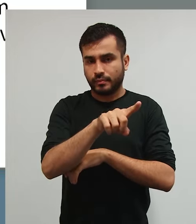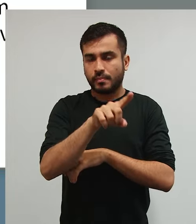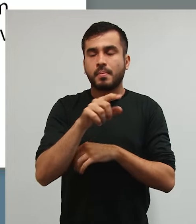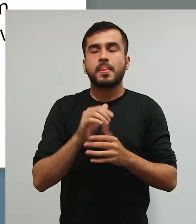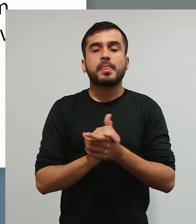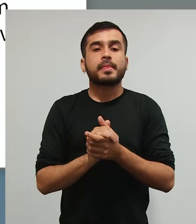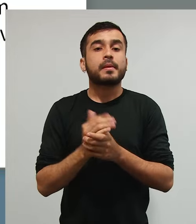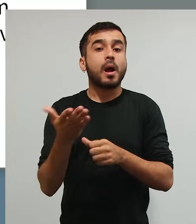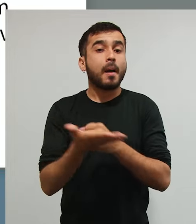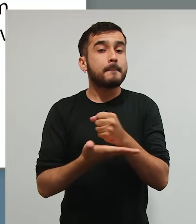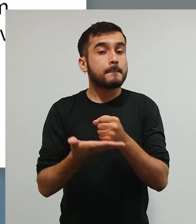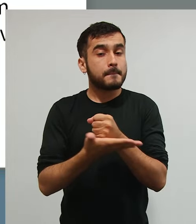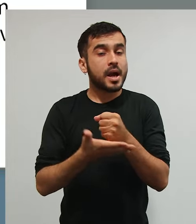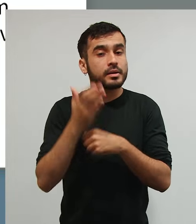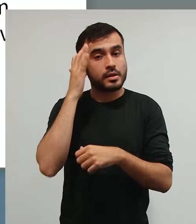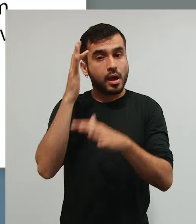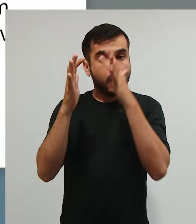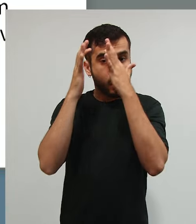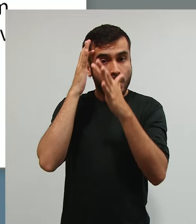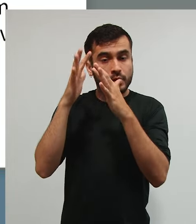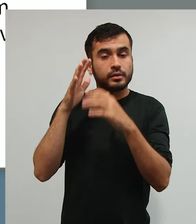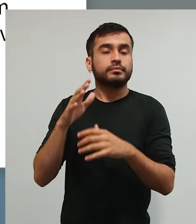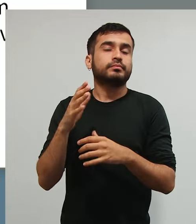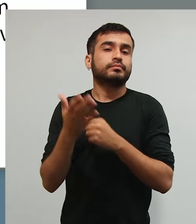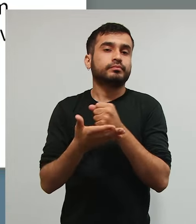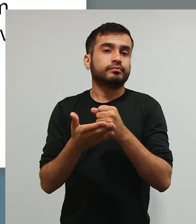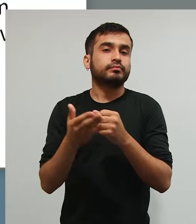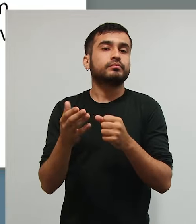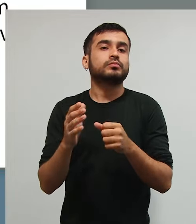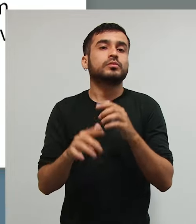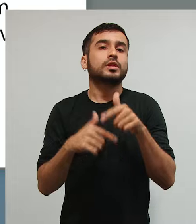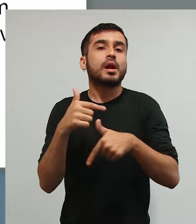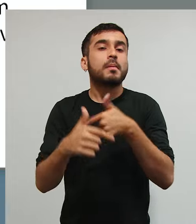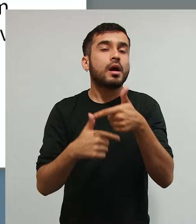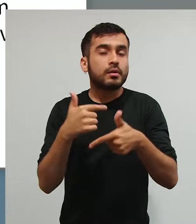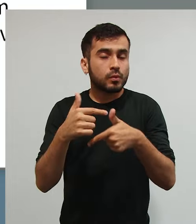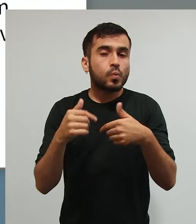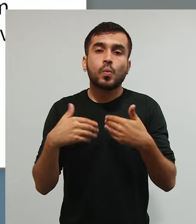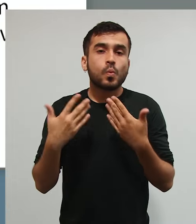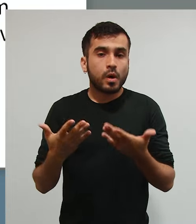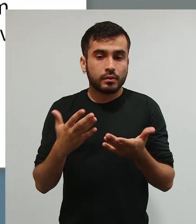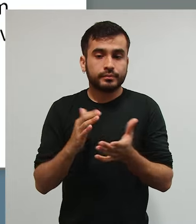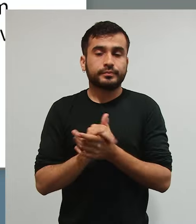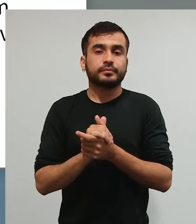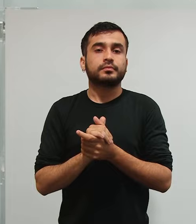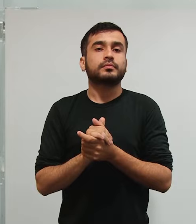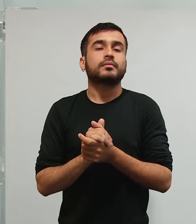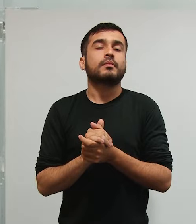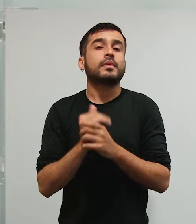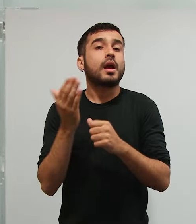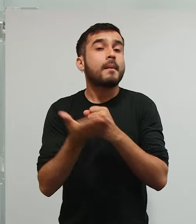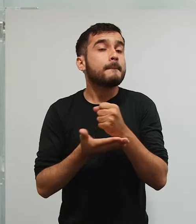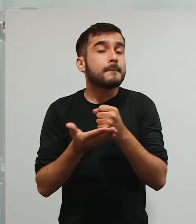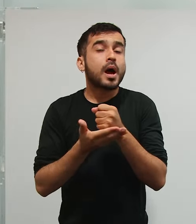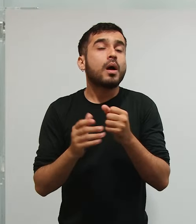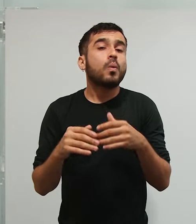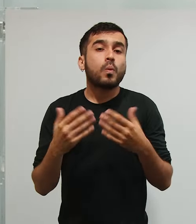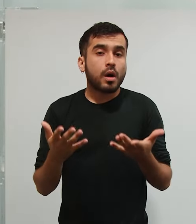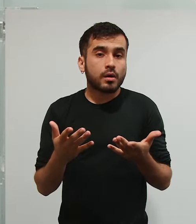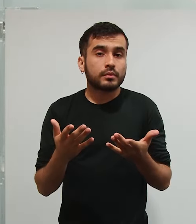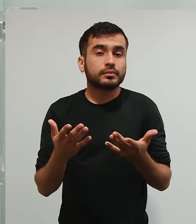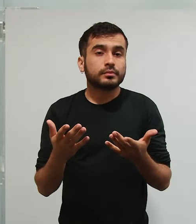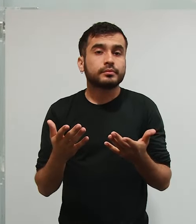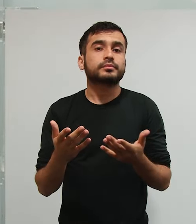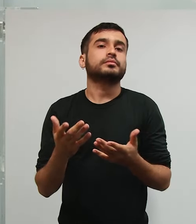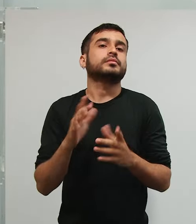foram indicadas aqui. Uma reflexão em diálogo com a fundamentação teórica do trabalho. Qual é a fundamentação teórica do nosso trabalho?